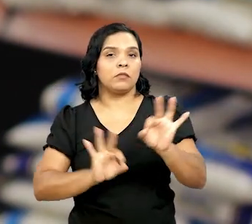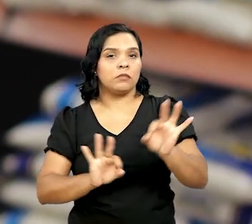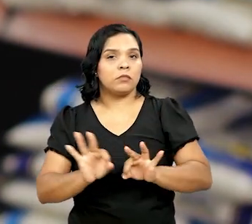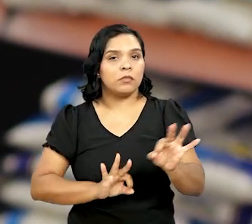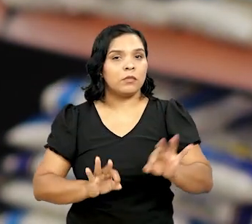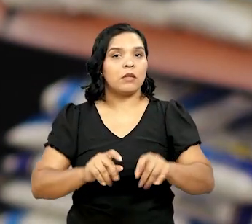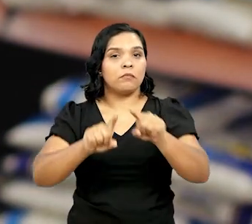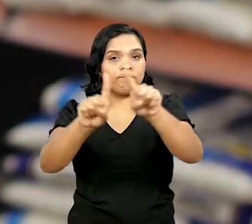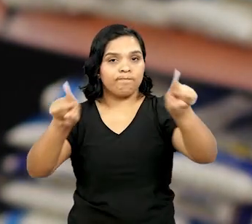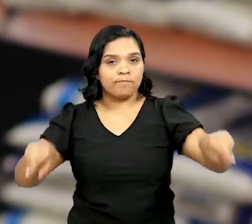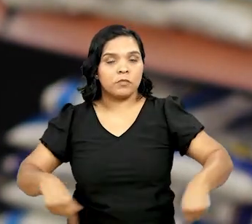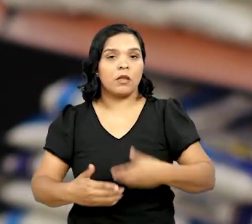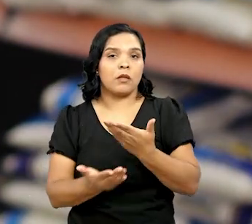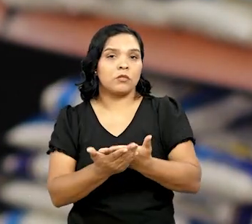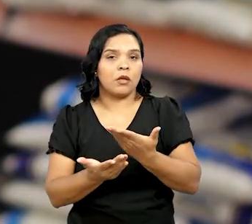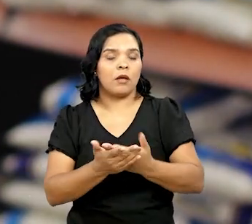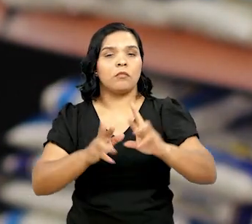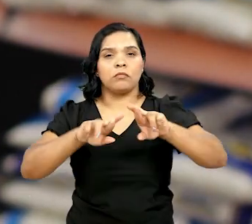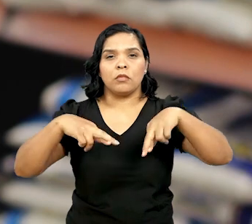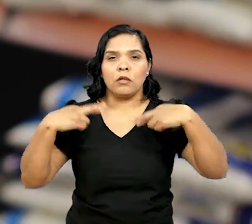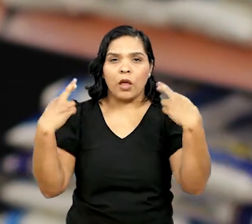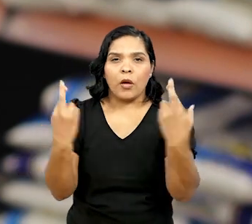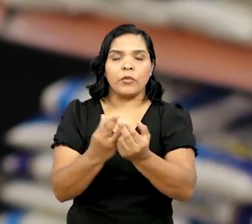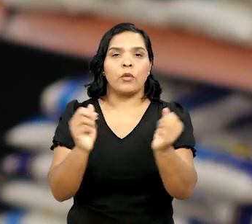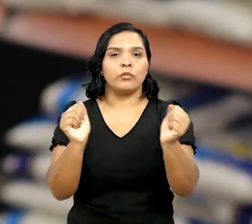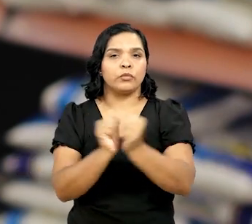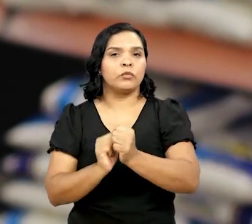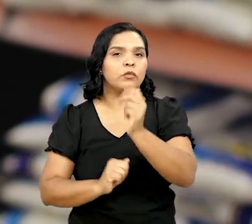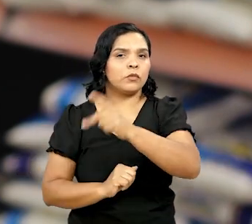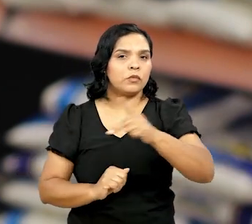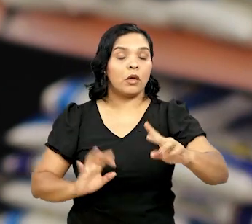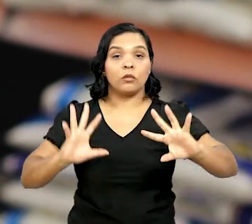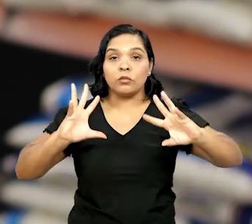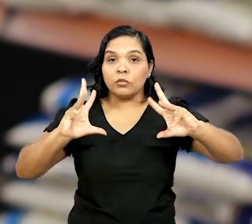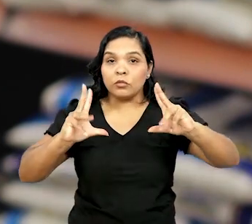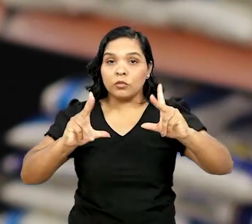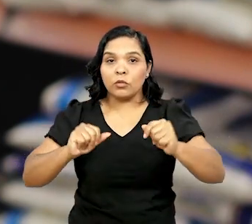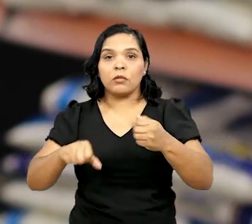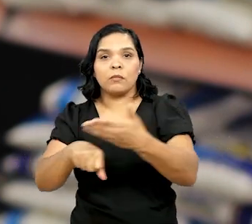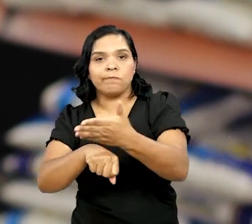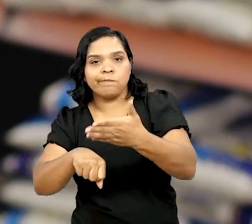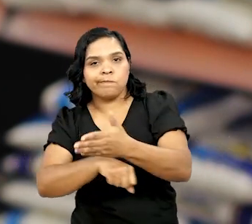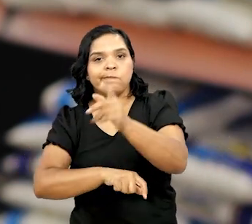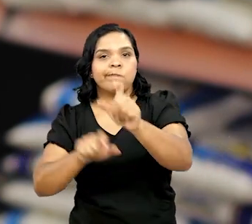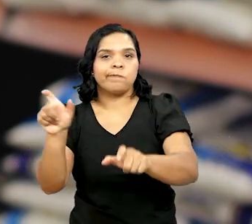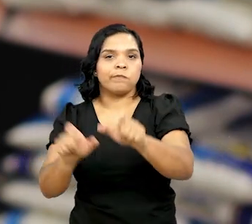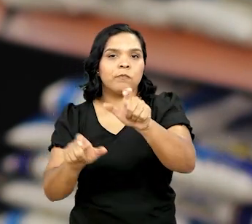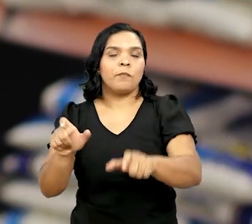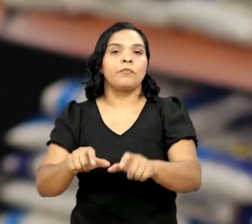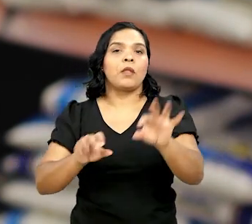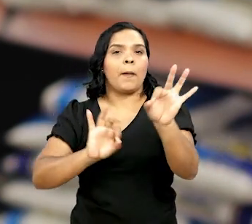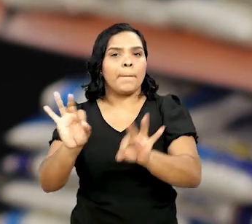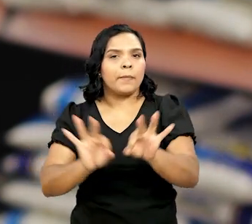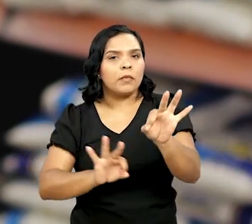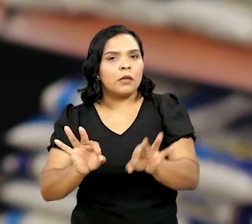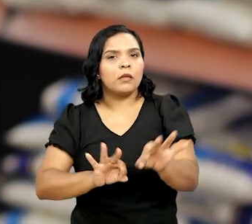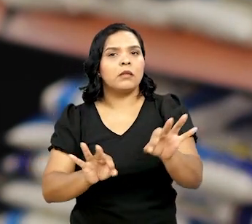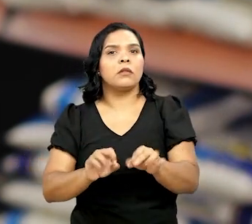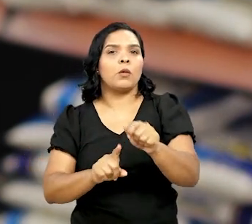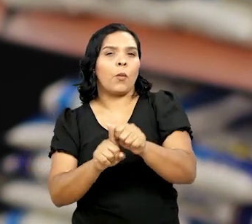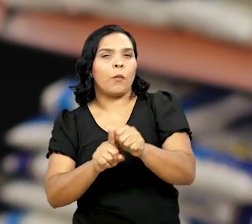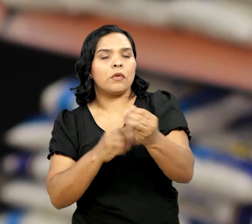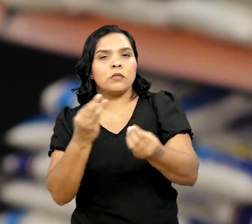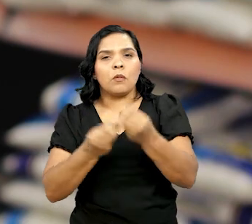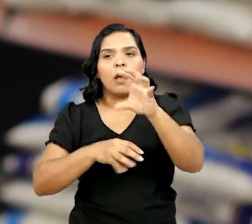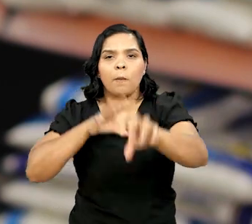aula, em uma reunião, juntamente com os professores e todos os outros participantes do projeto. A gente planeja nosso mês,